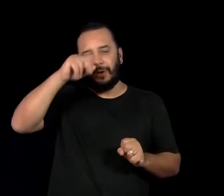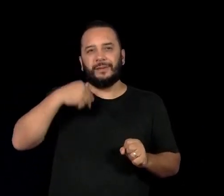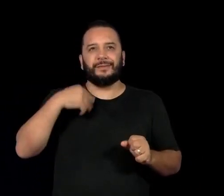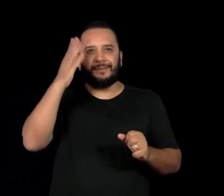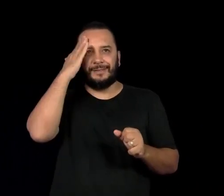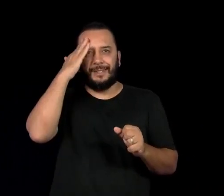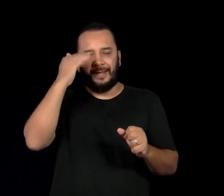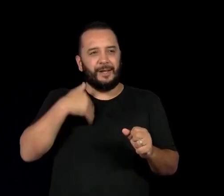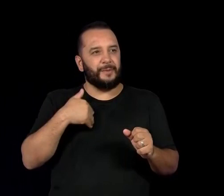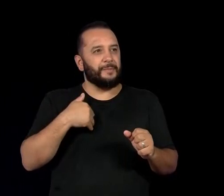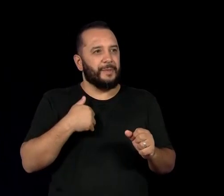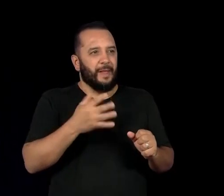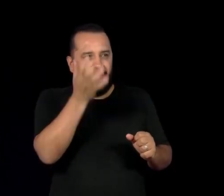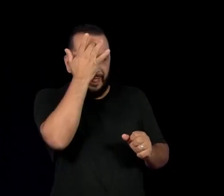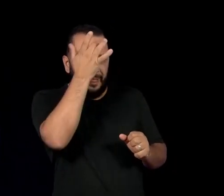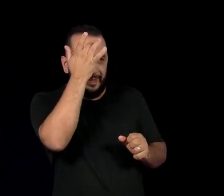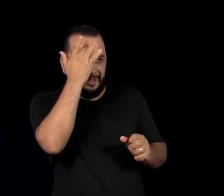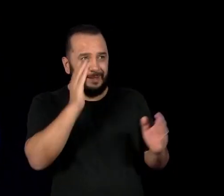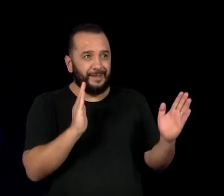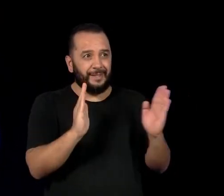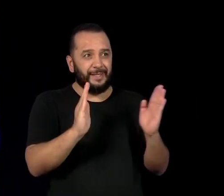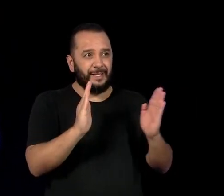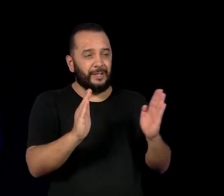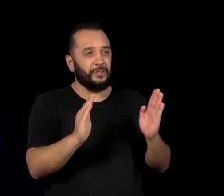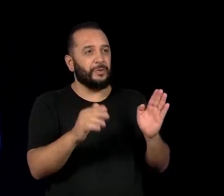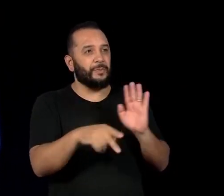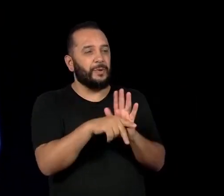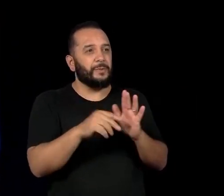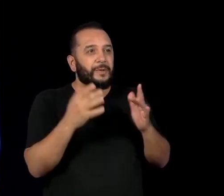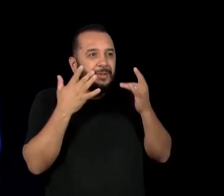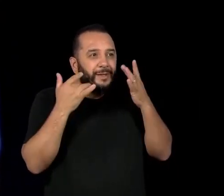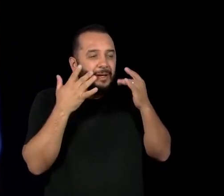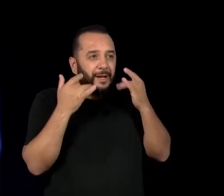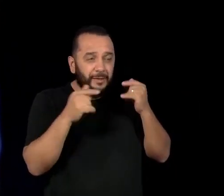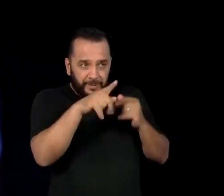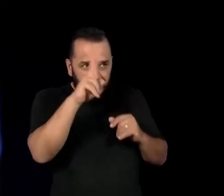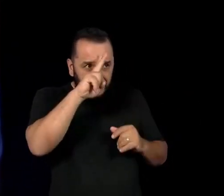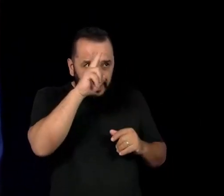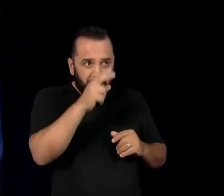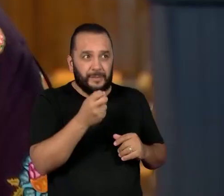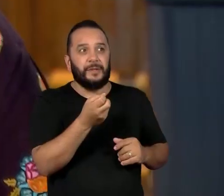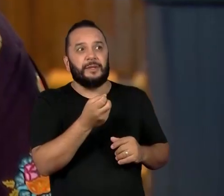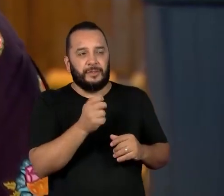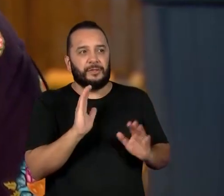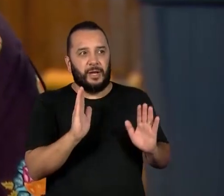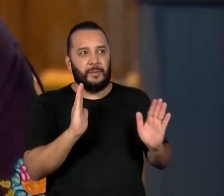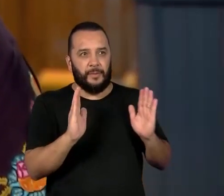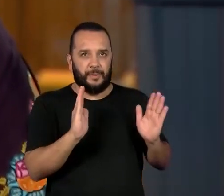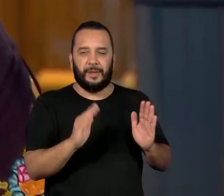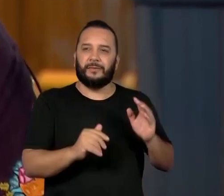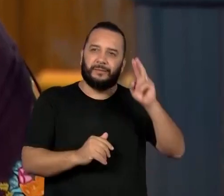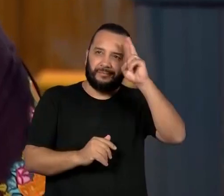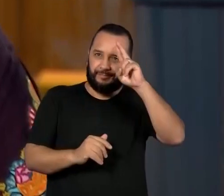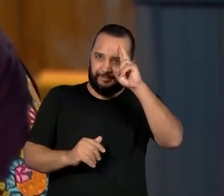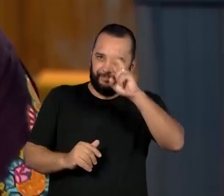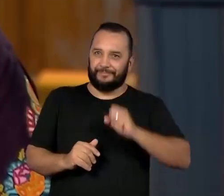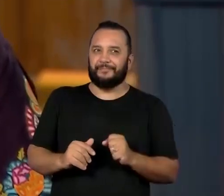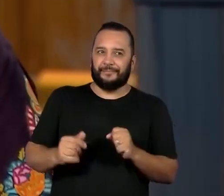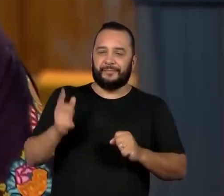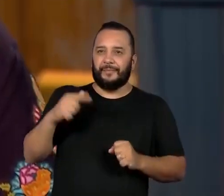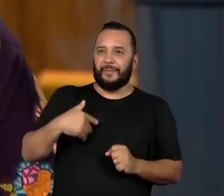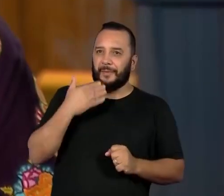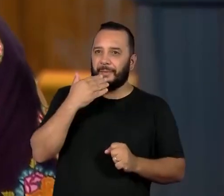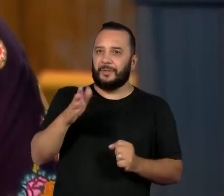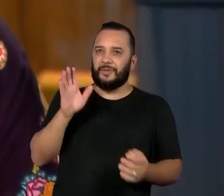trechos inteiros dessa você ainda lembra de algum lembro lembro é um pedido